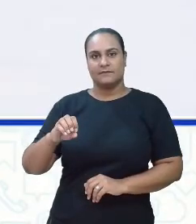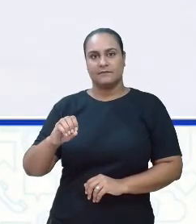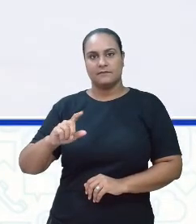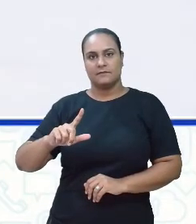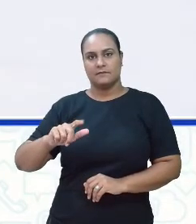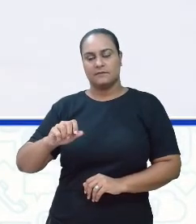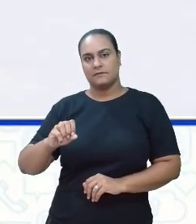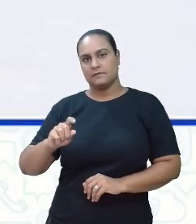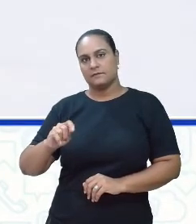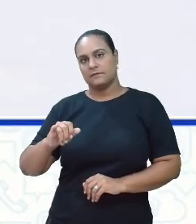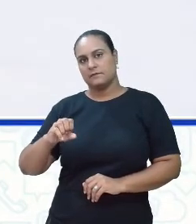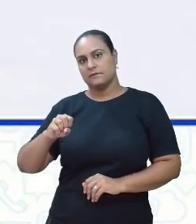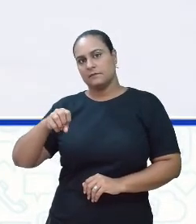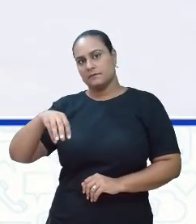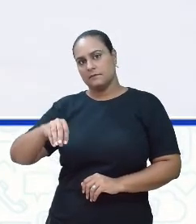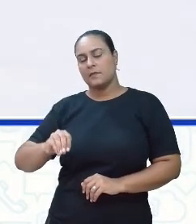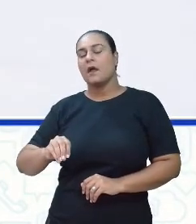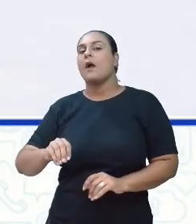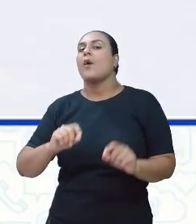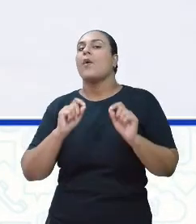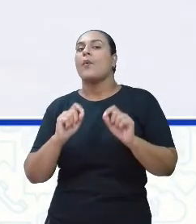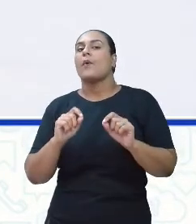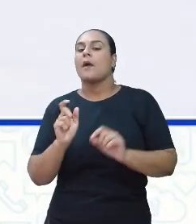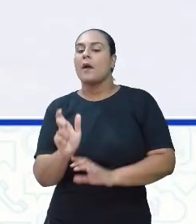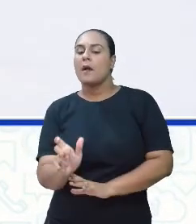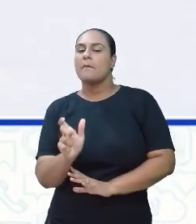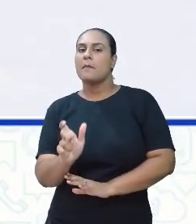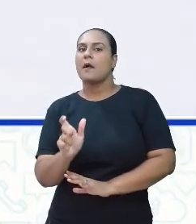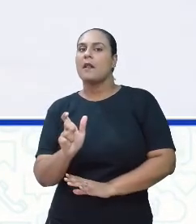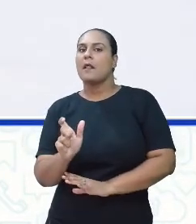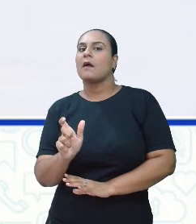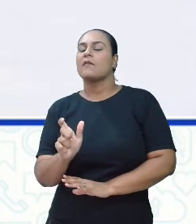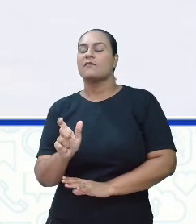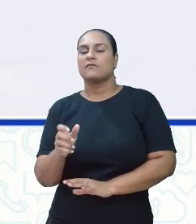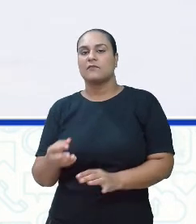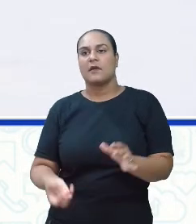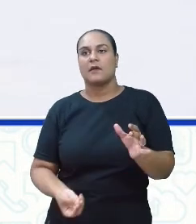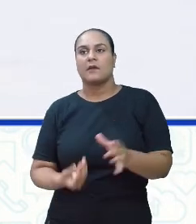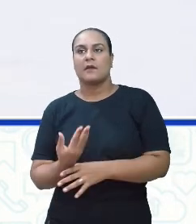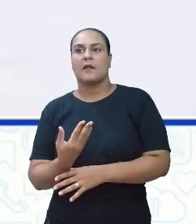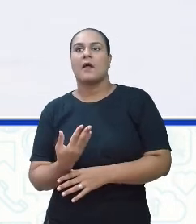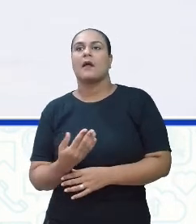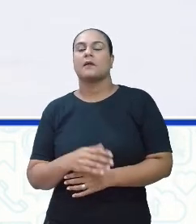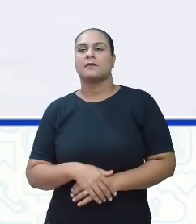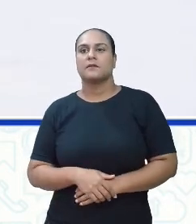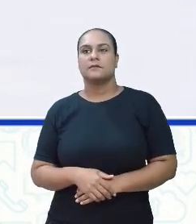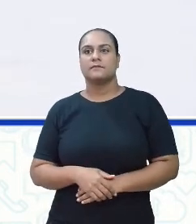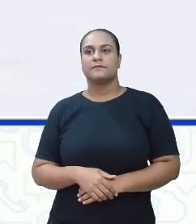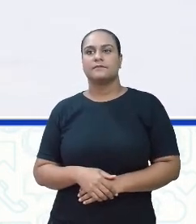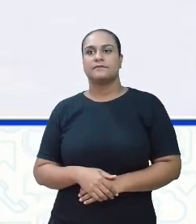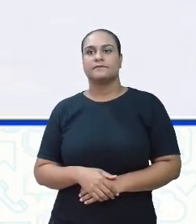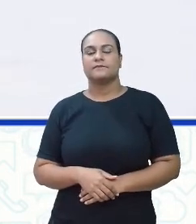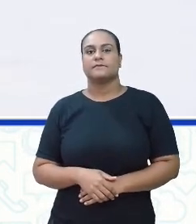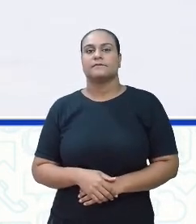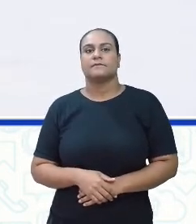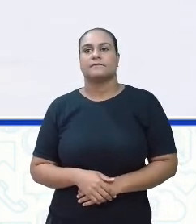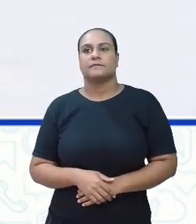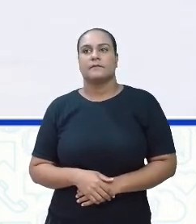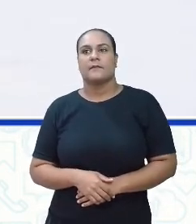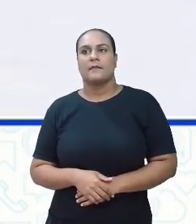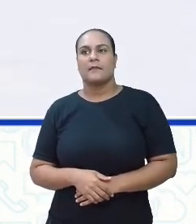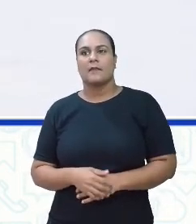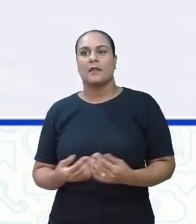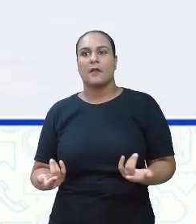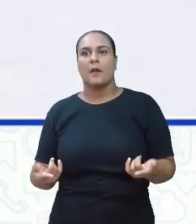Neologismo é uma palavra recém-criada que passa a compor a língua, ou a palavra que assume outro